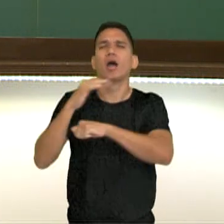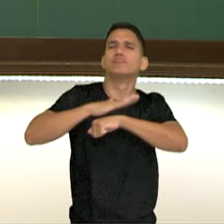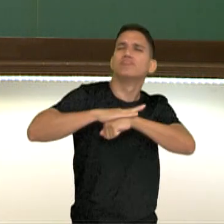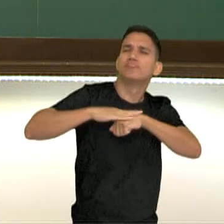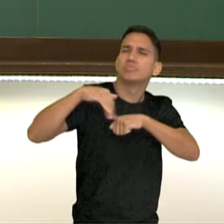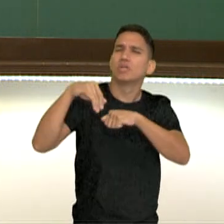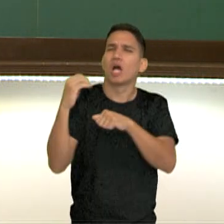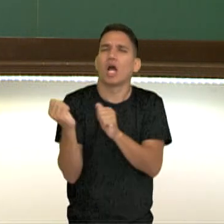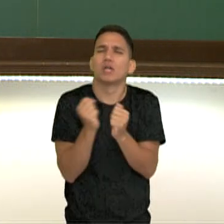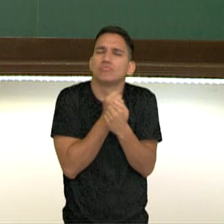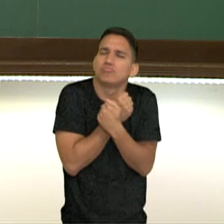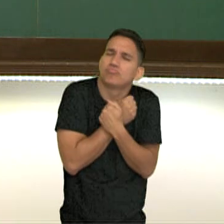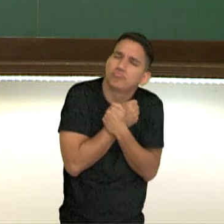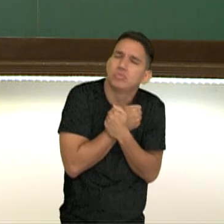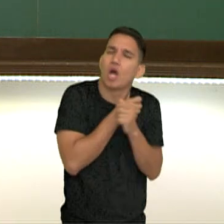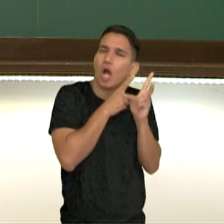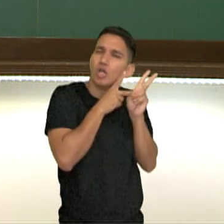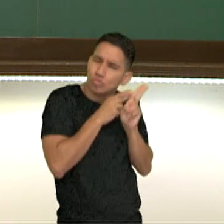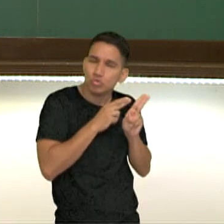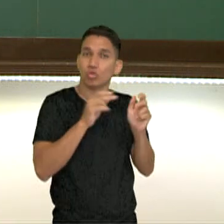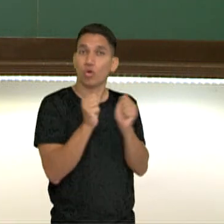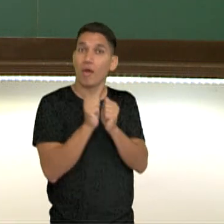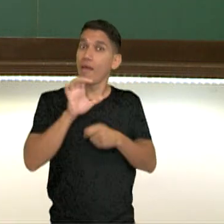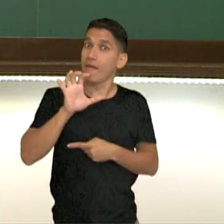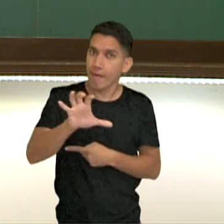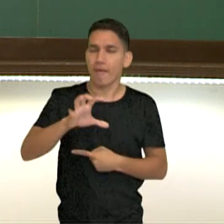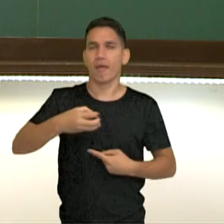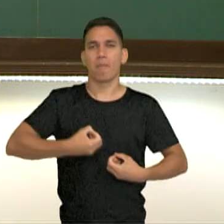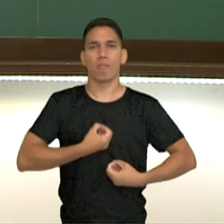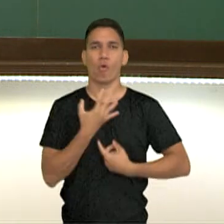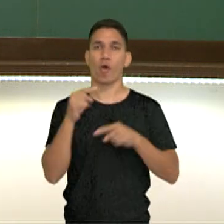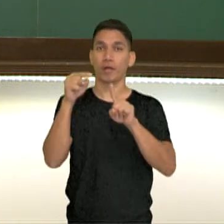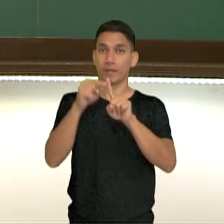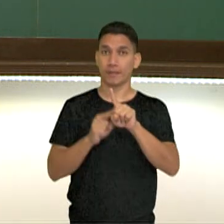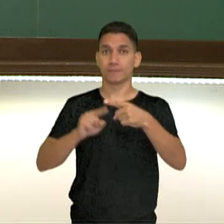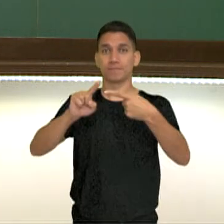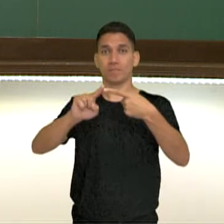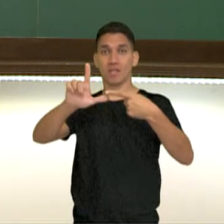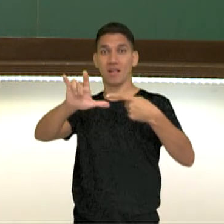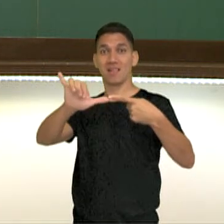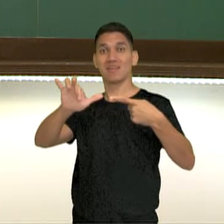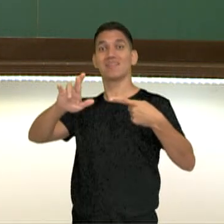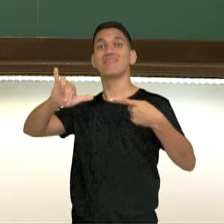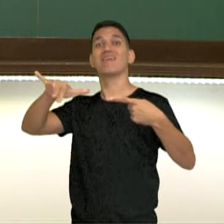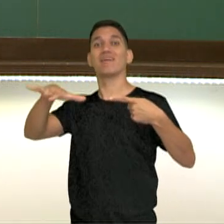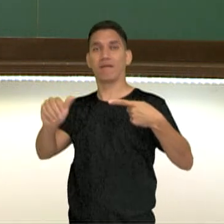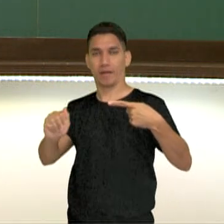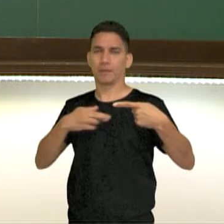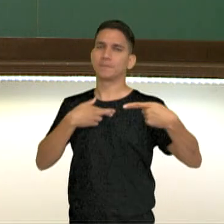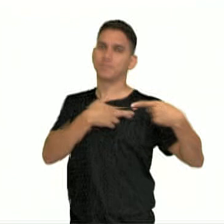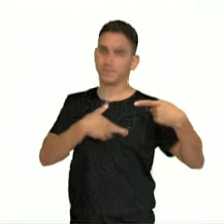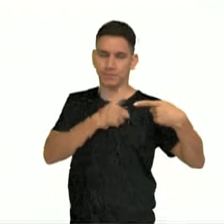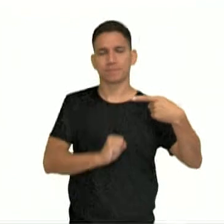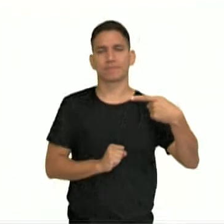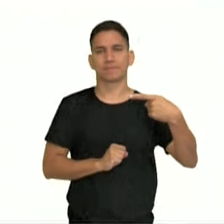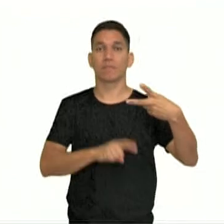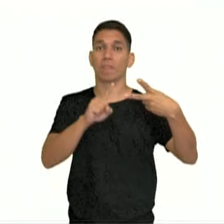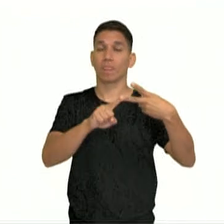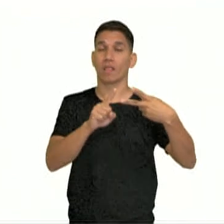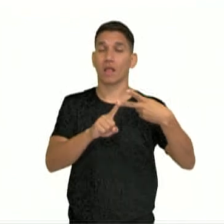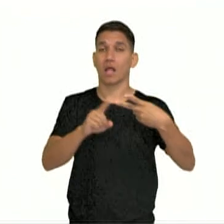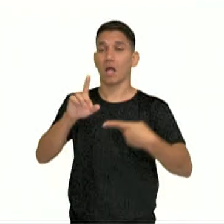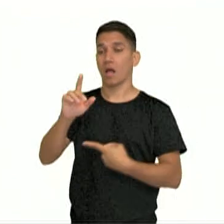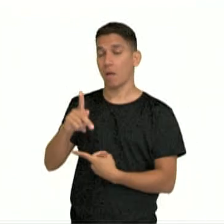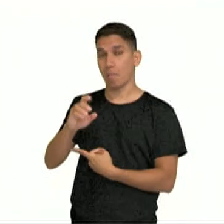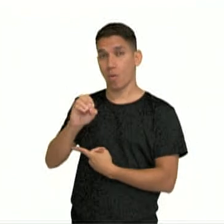dormir juntinho, é esse tipo de poesia que eu estou falando, poesia lírica, né? A poesia épica é marcada